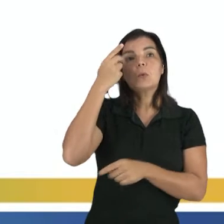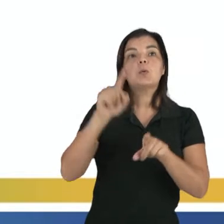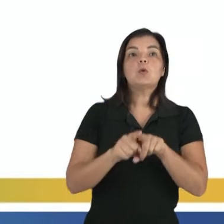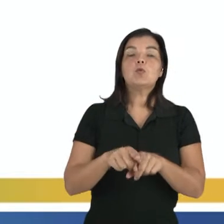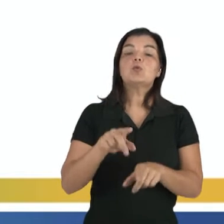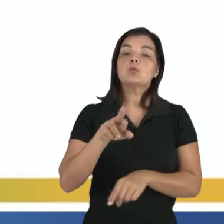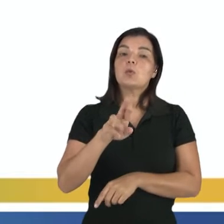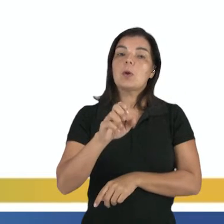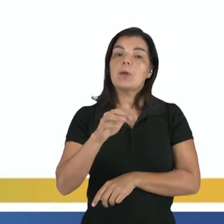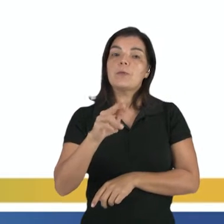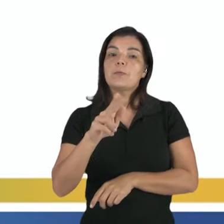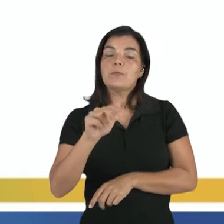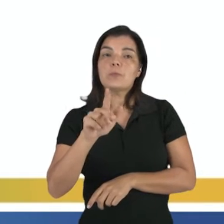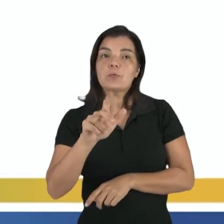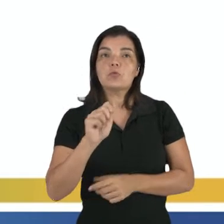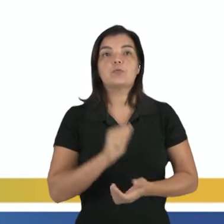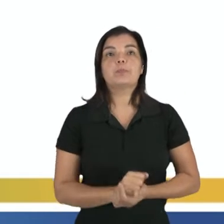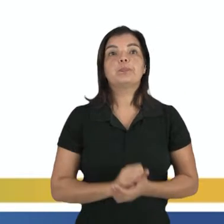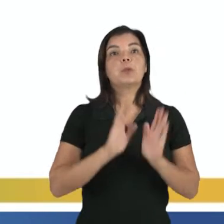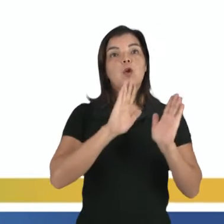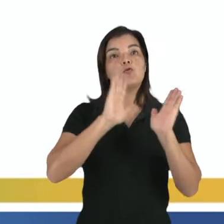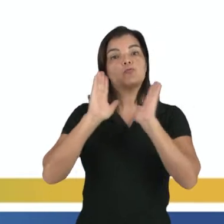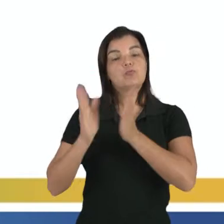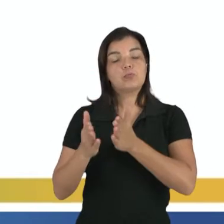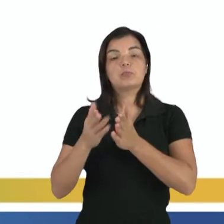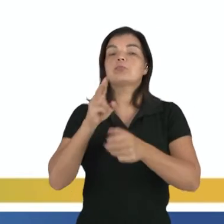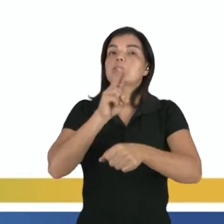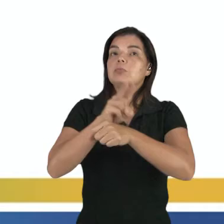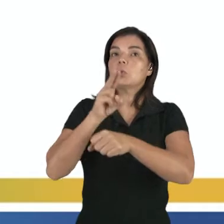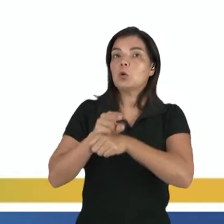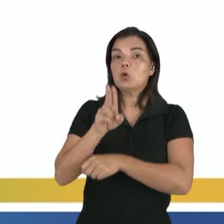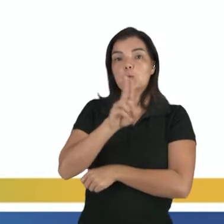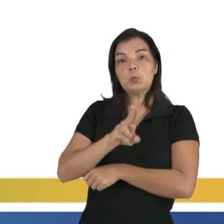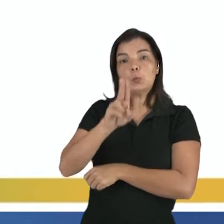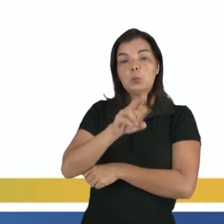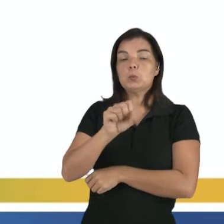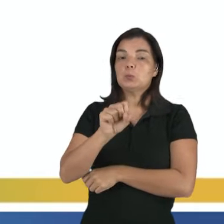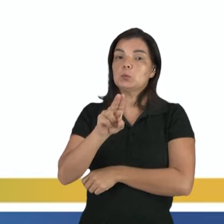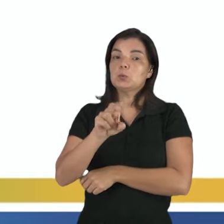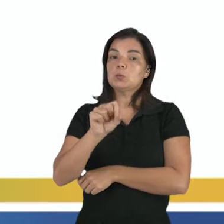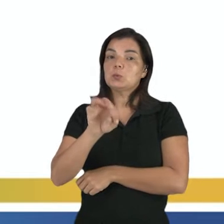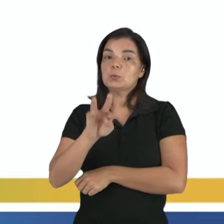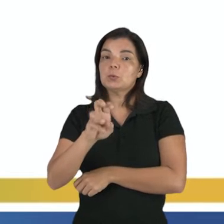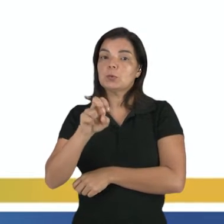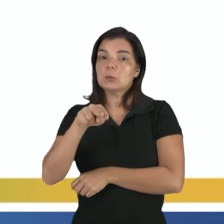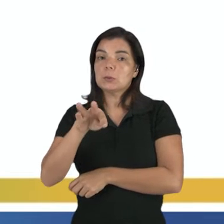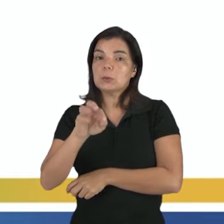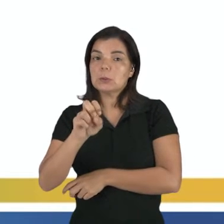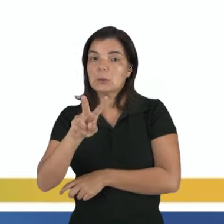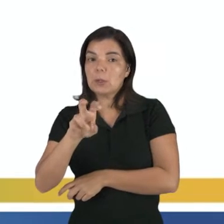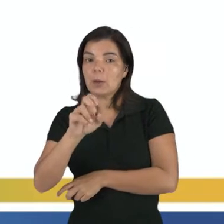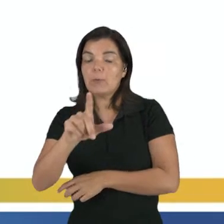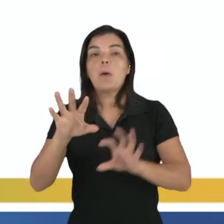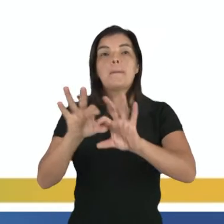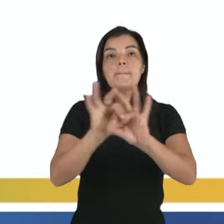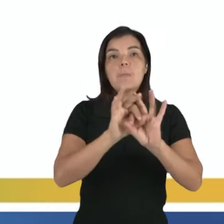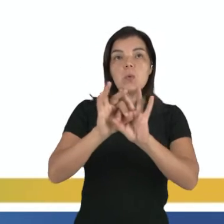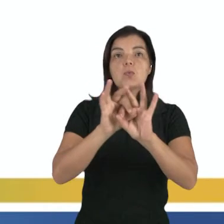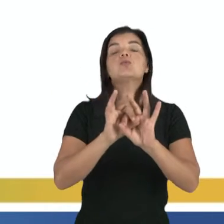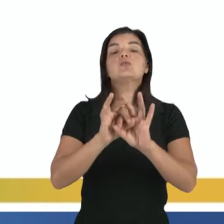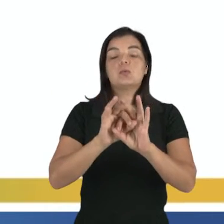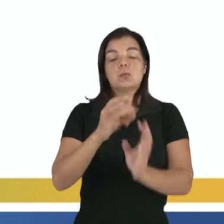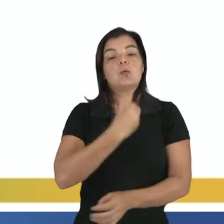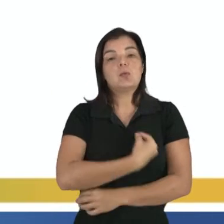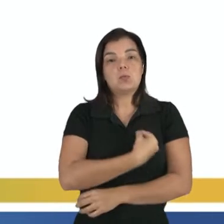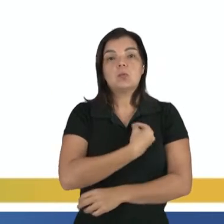vida silvestre. Já as unidades de conservação de uso sustentável, elas servem para unir a ação humana, né,